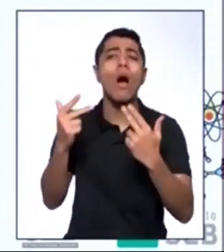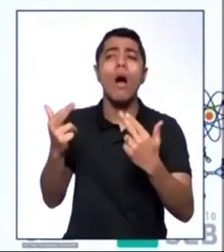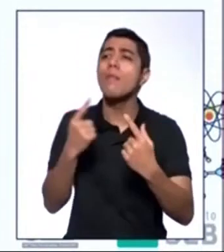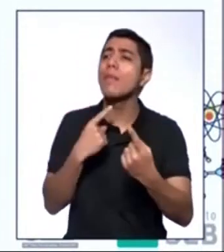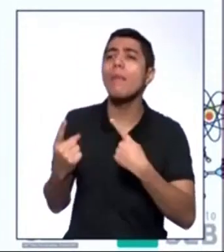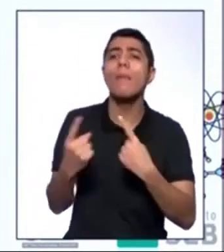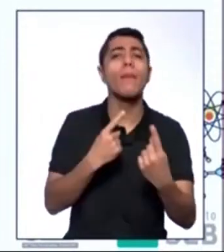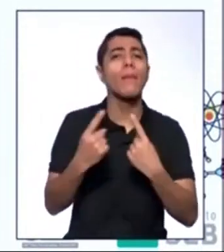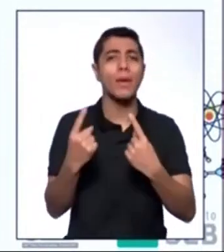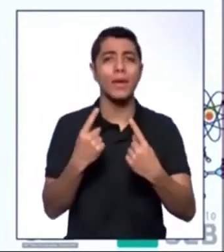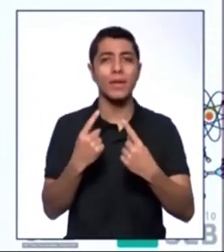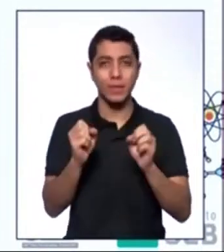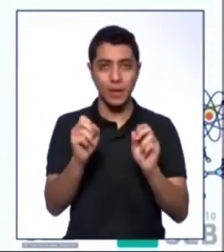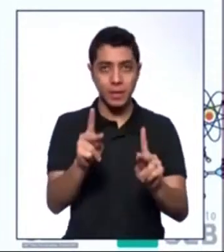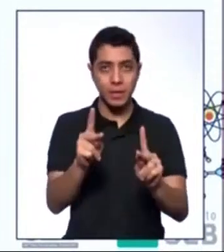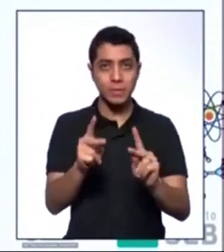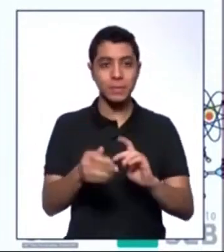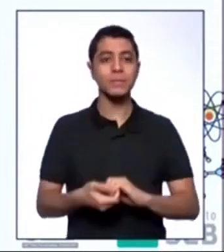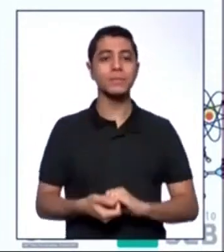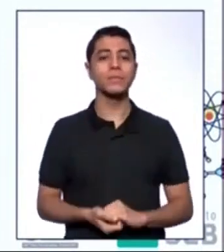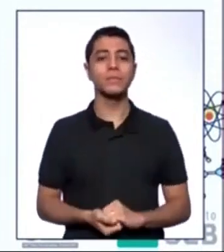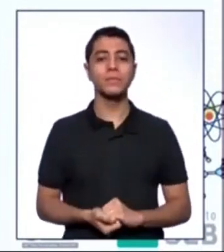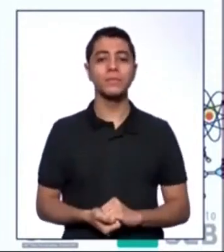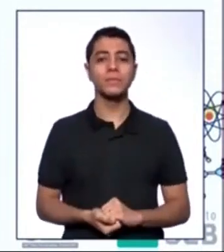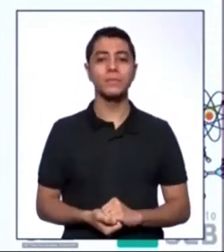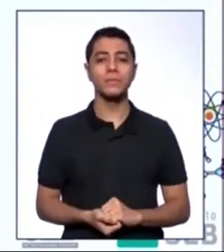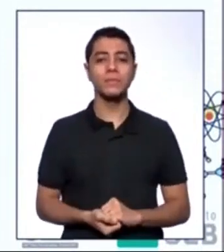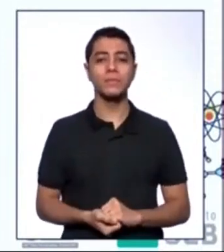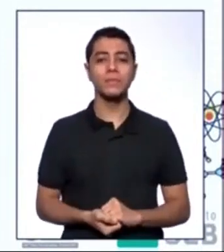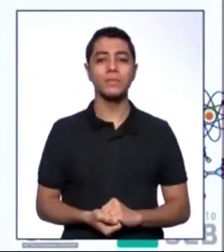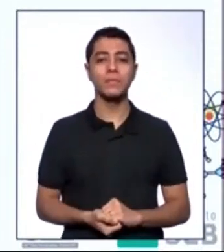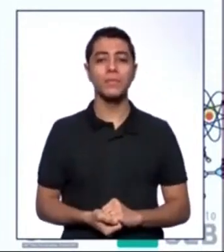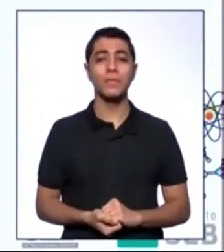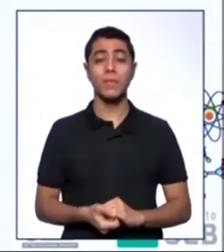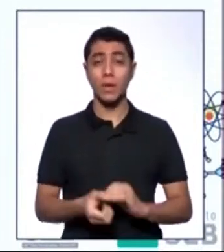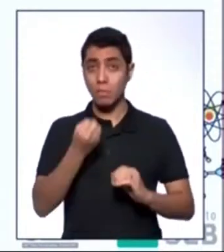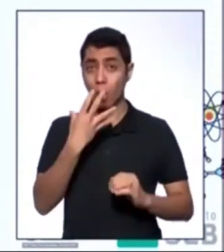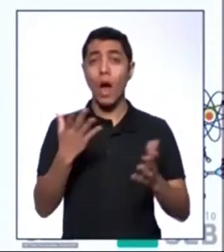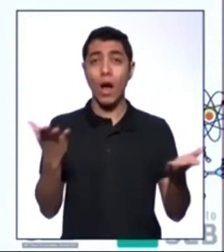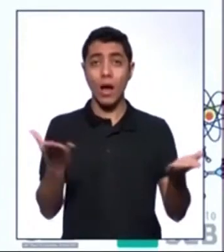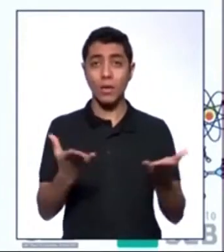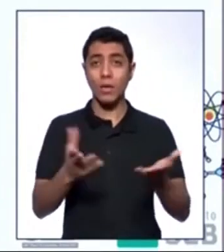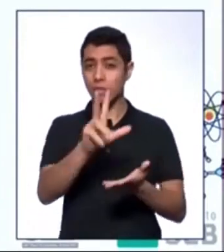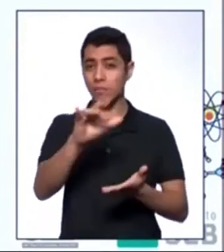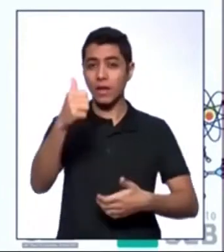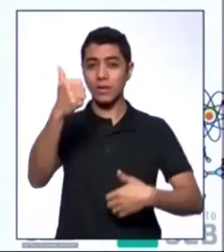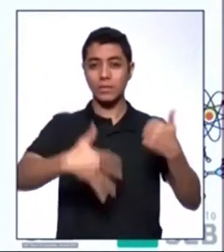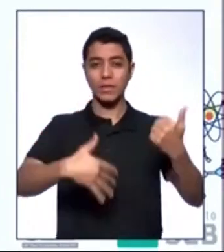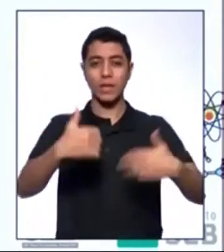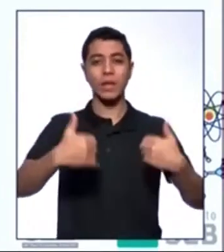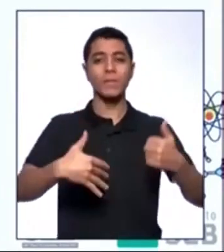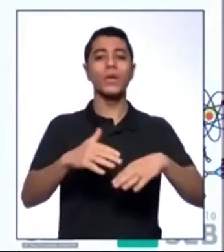deixa eu ver. Desvios em relação à norma padrão. Bom, então agora nós vamos conversar sobre isso aqui, ó.